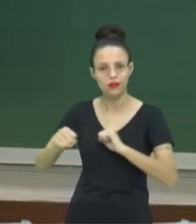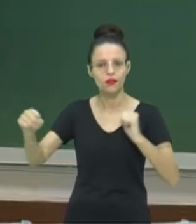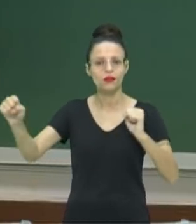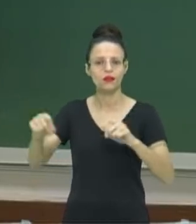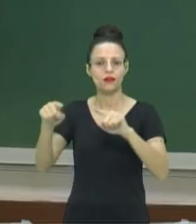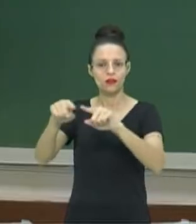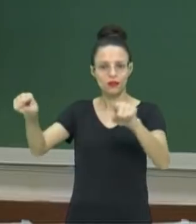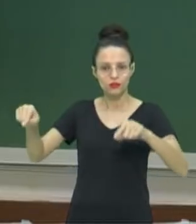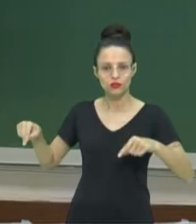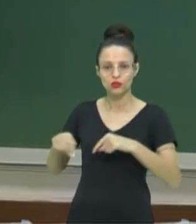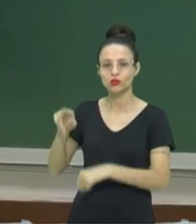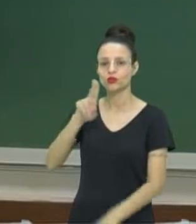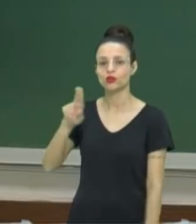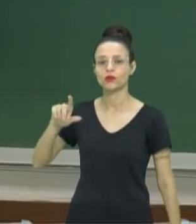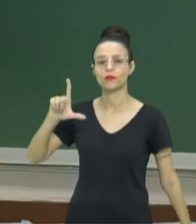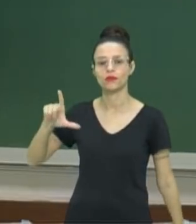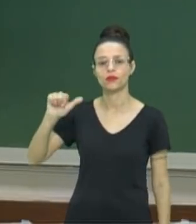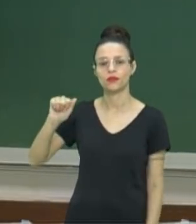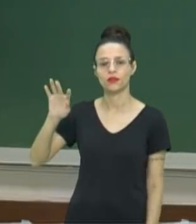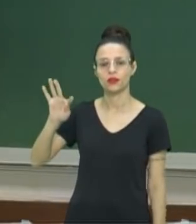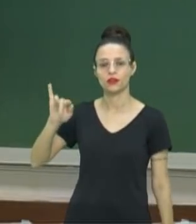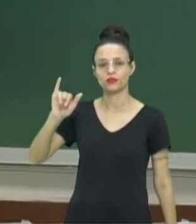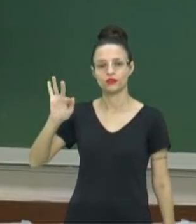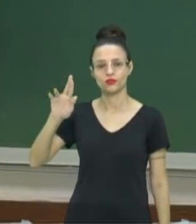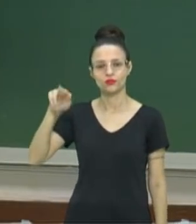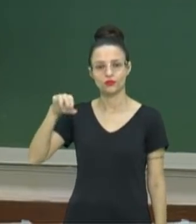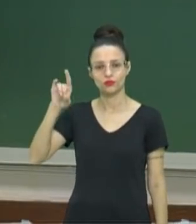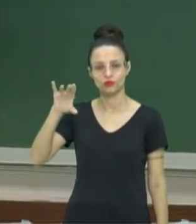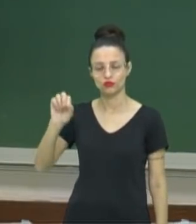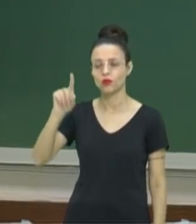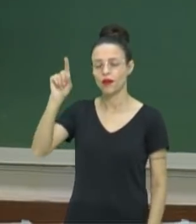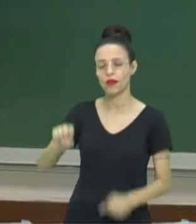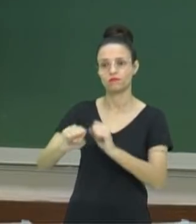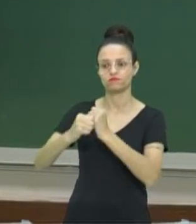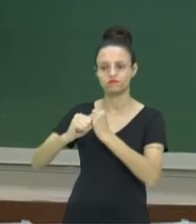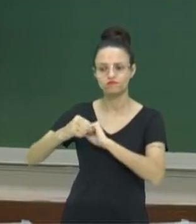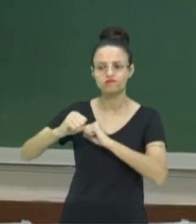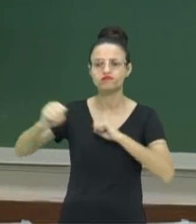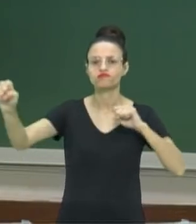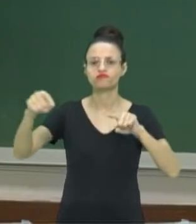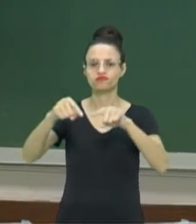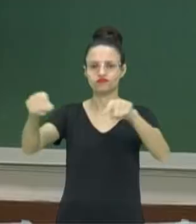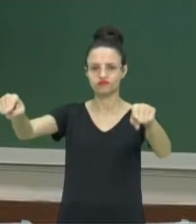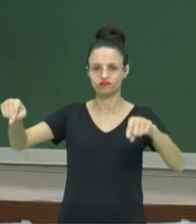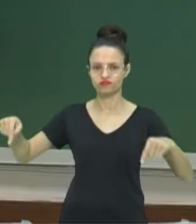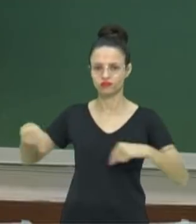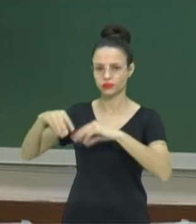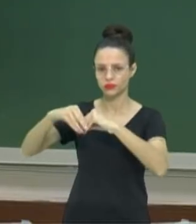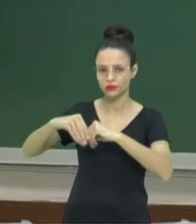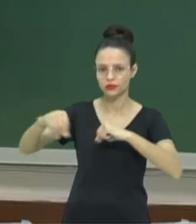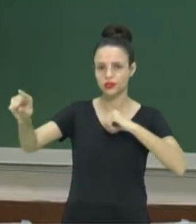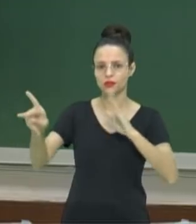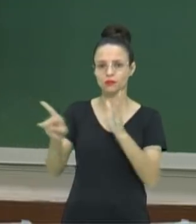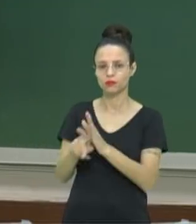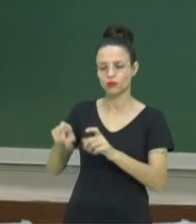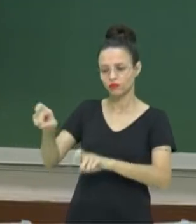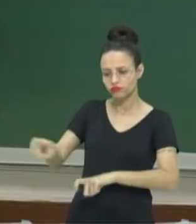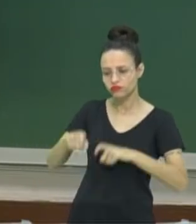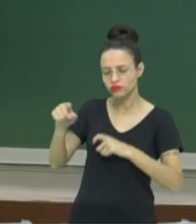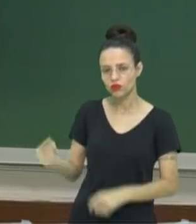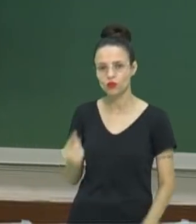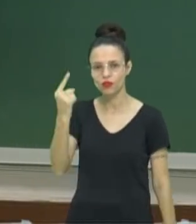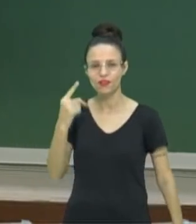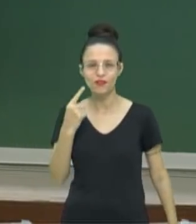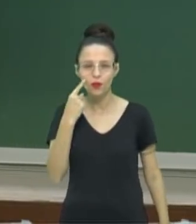chamados latifúndios, que são grandes áreas produzidas ali através da atividade de monocultura. Vejam que são